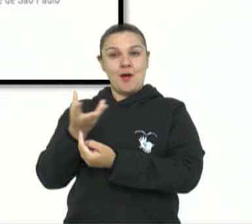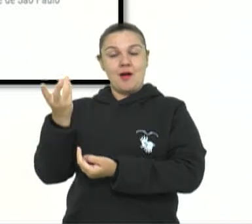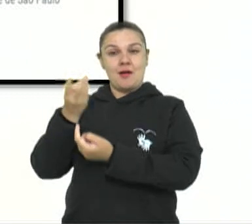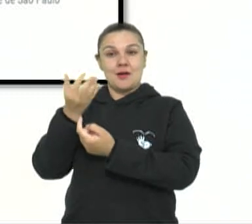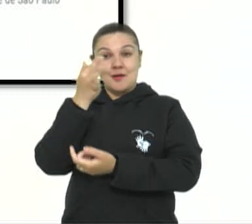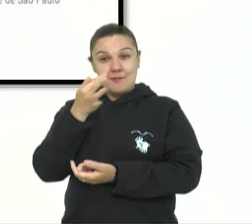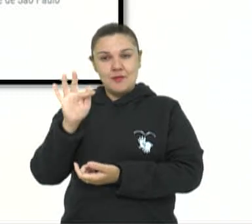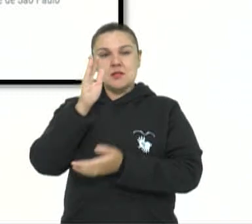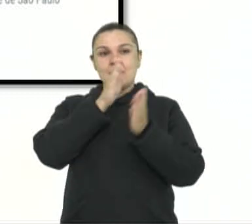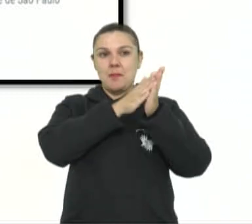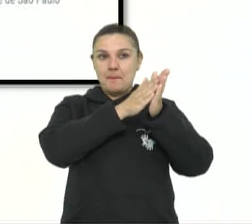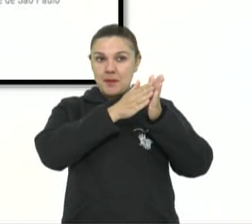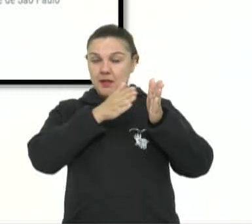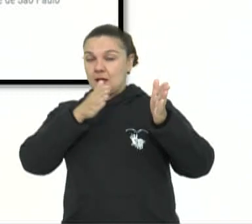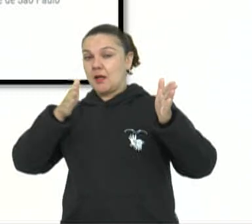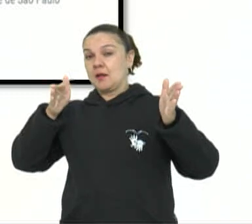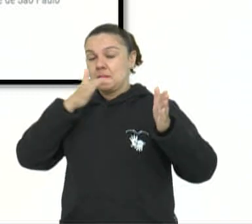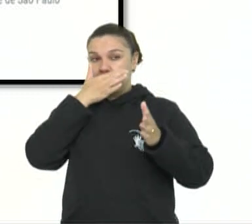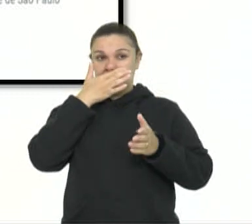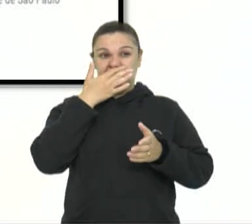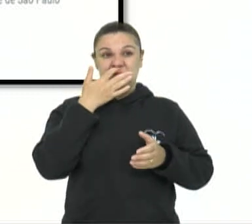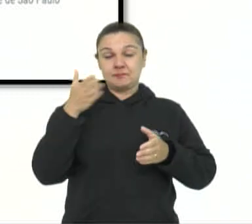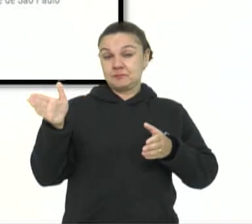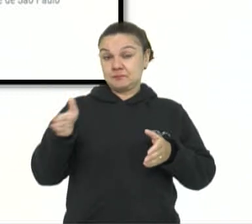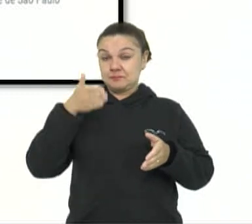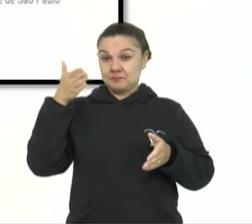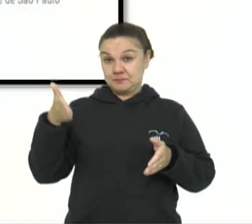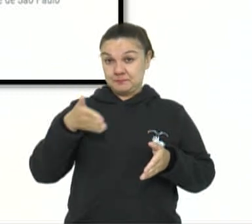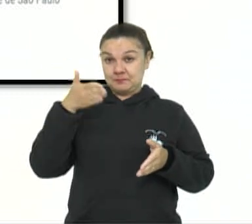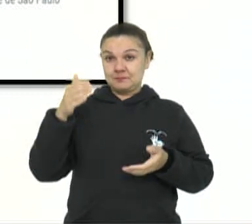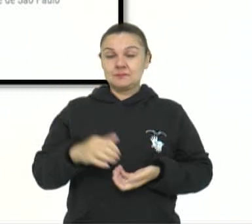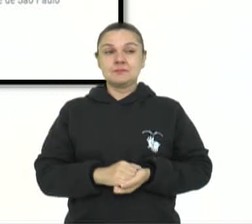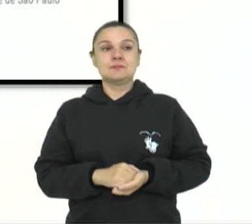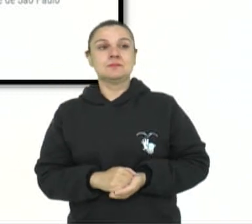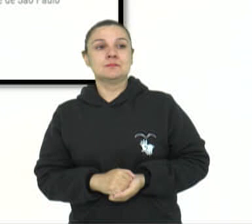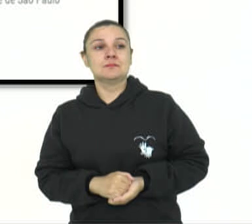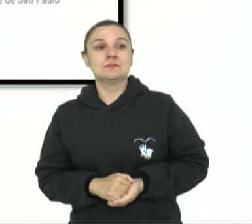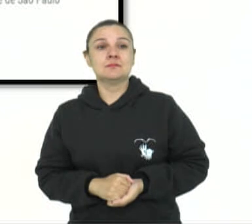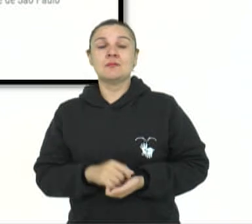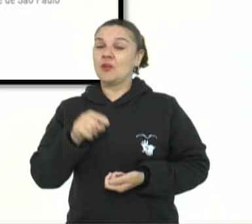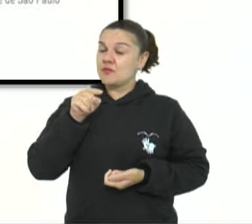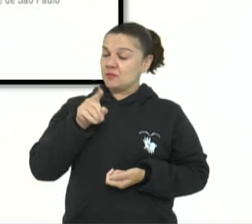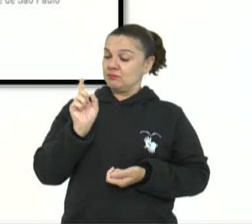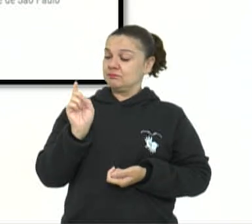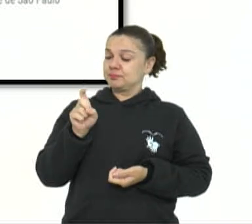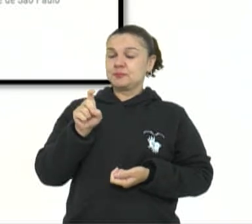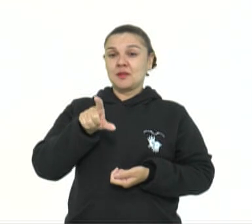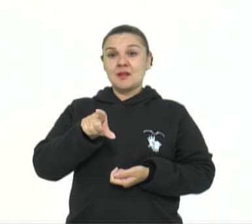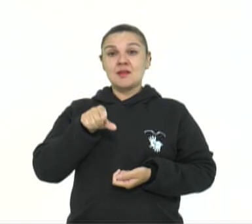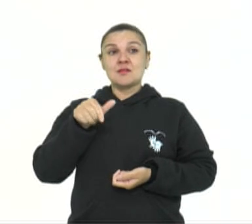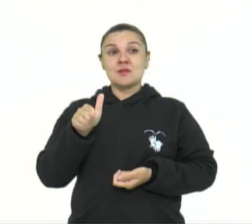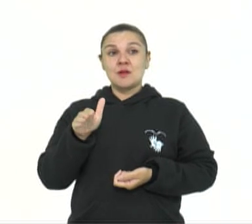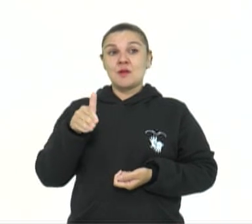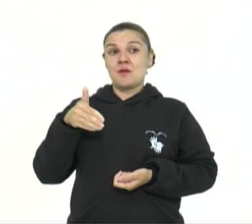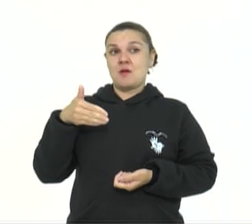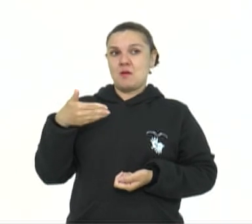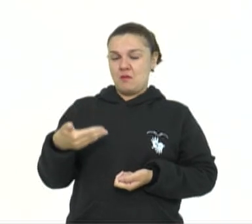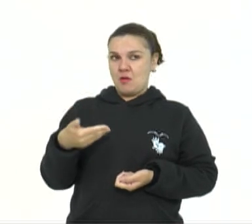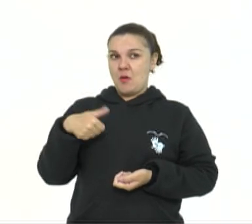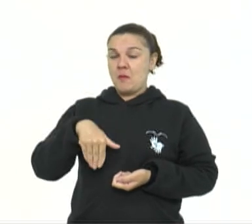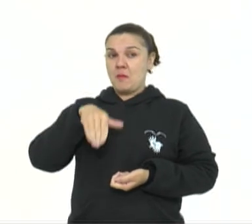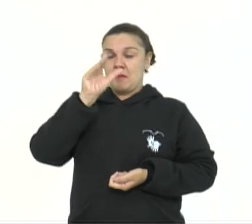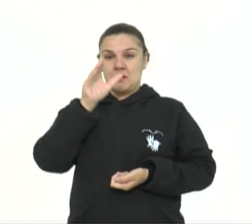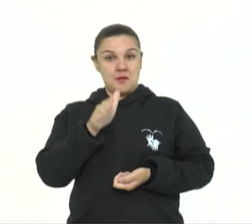França, né? E aí você vai pela barra de rolagem e você vai escolher aquele que mais